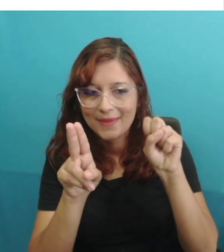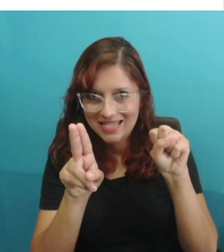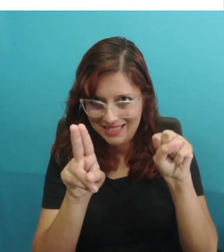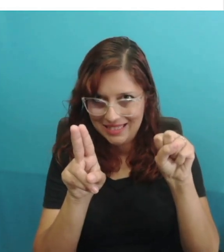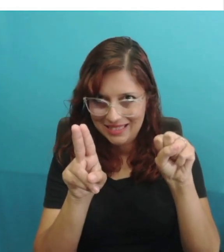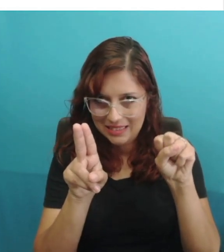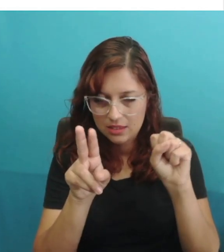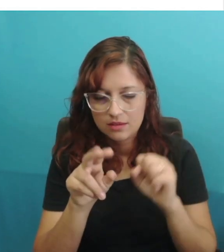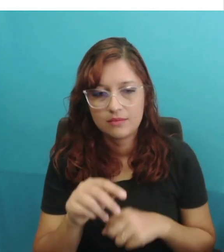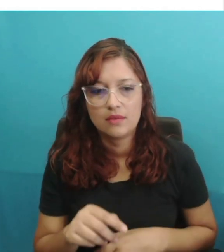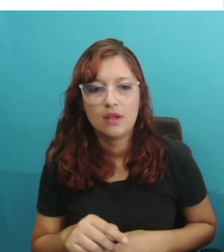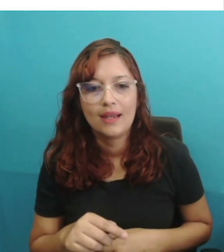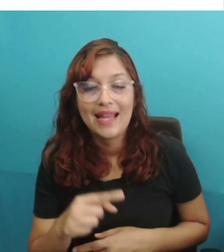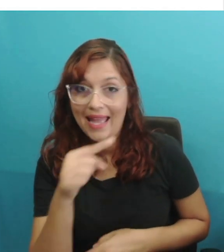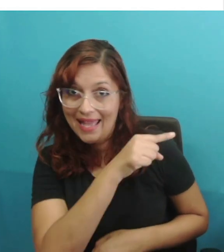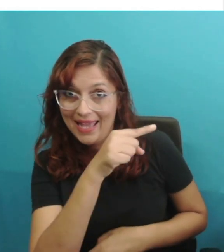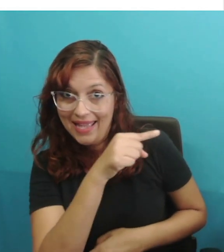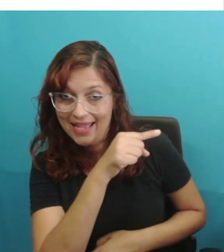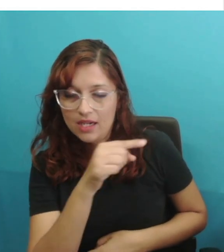tu